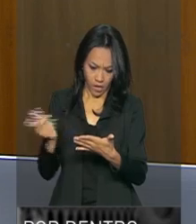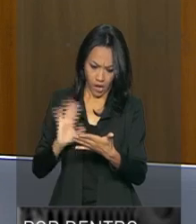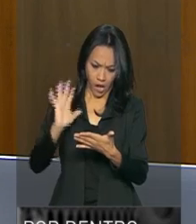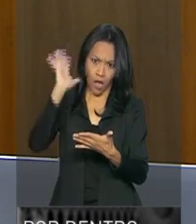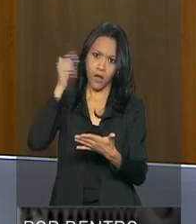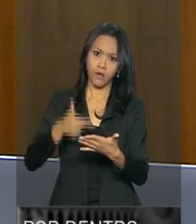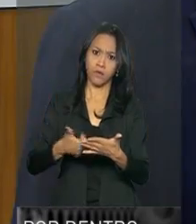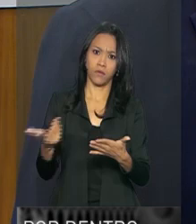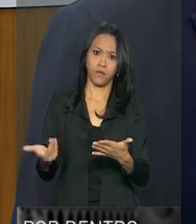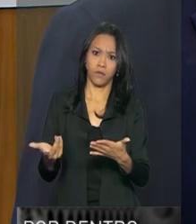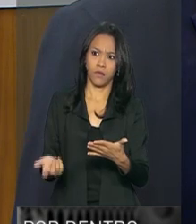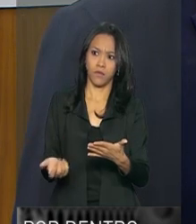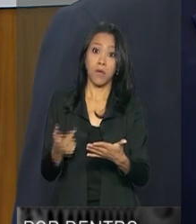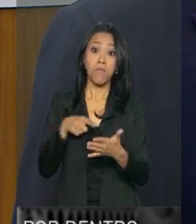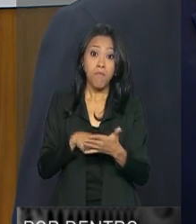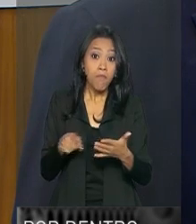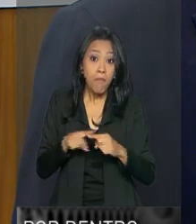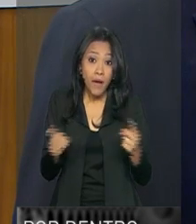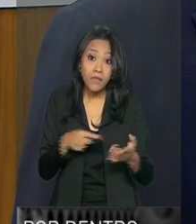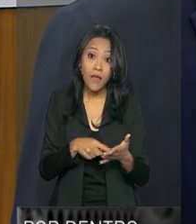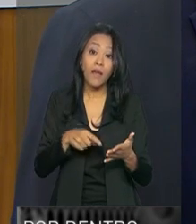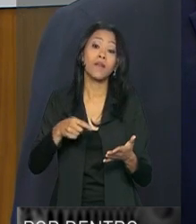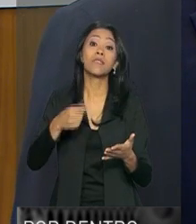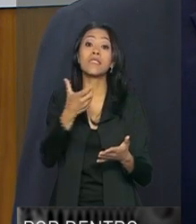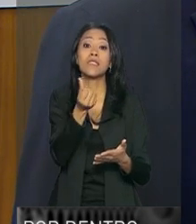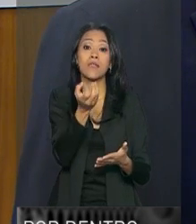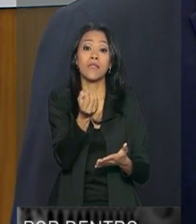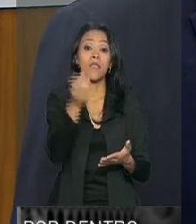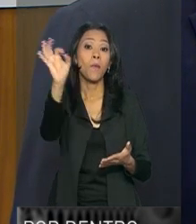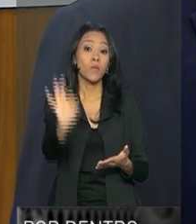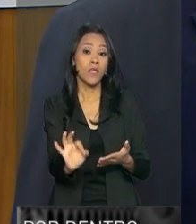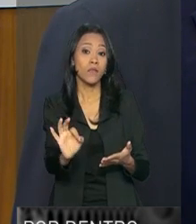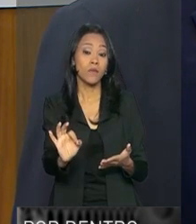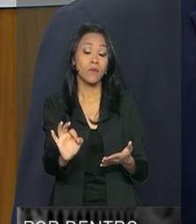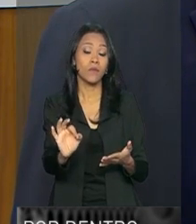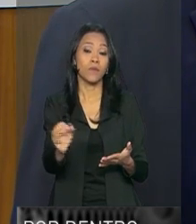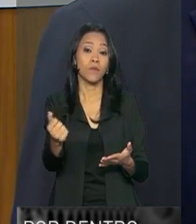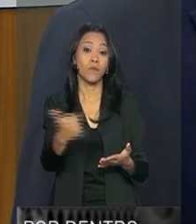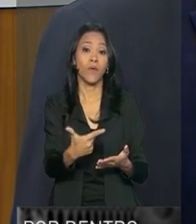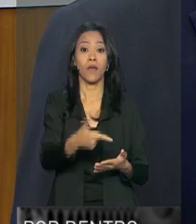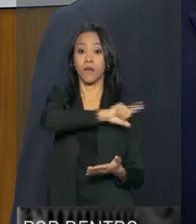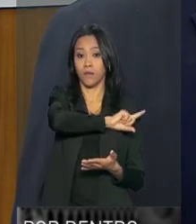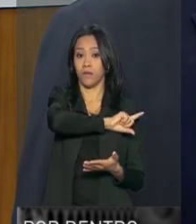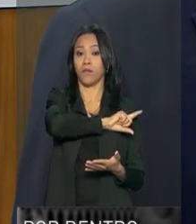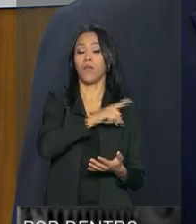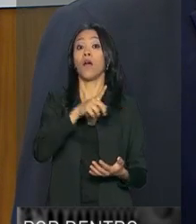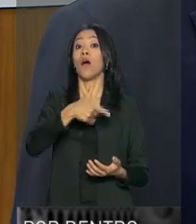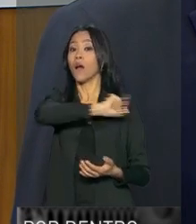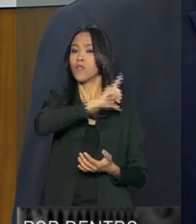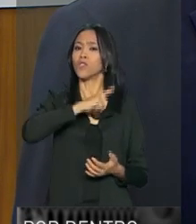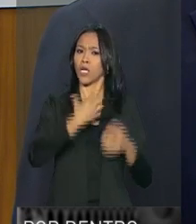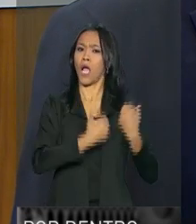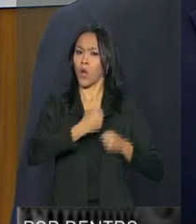e no entanto aquilo estava custando 60% do que custava antes é porque antes nós tínhamos carros próprios